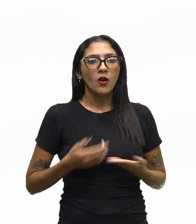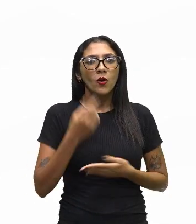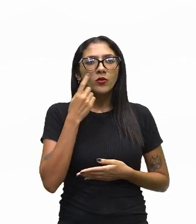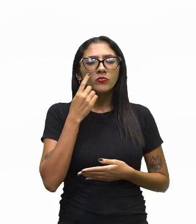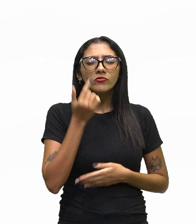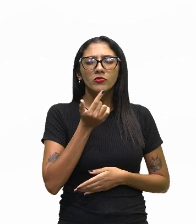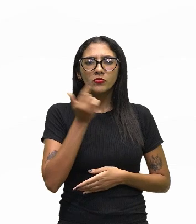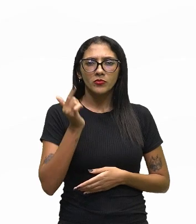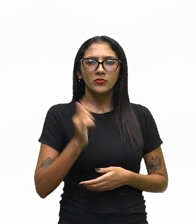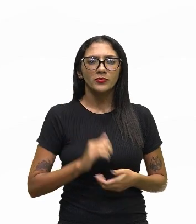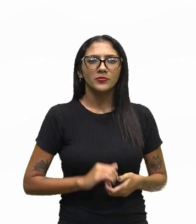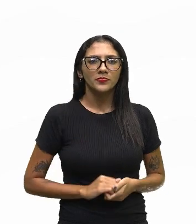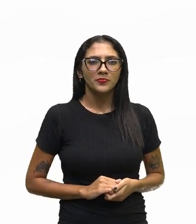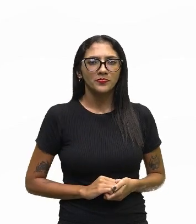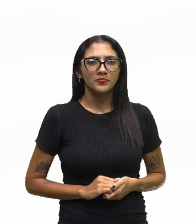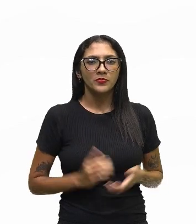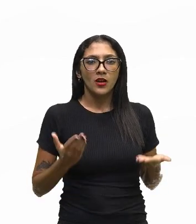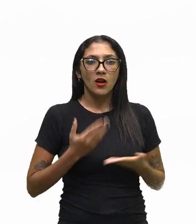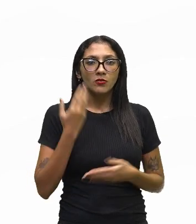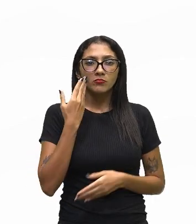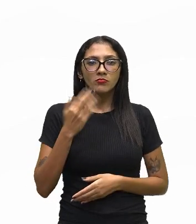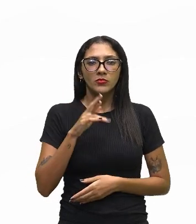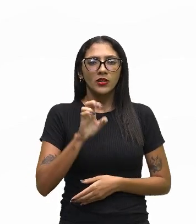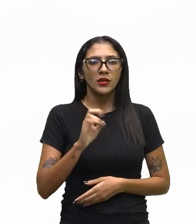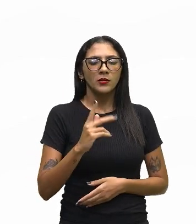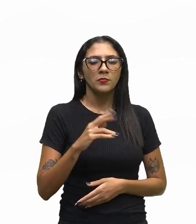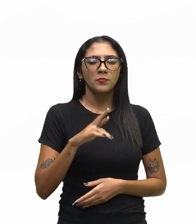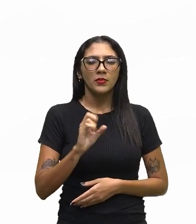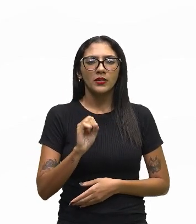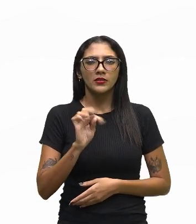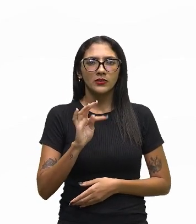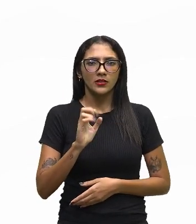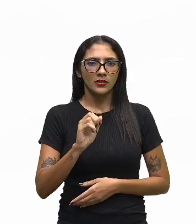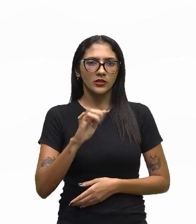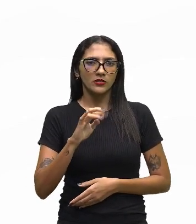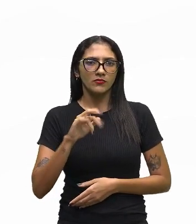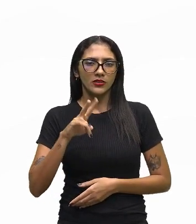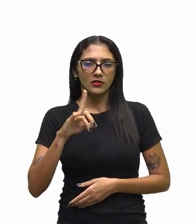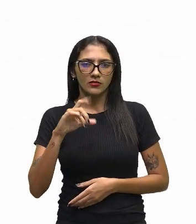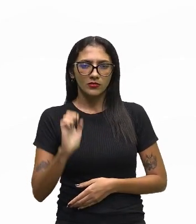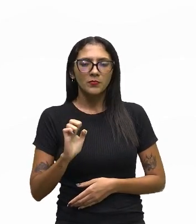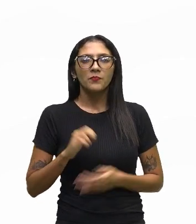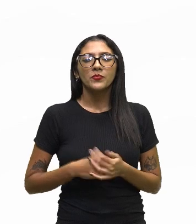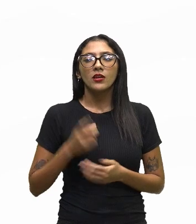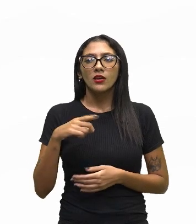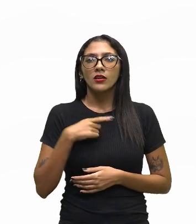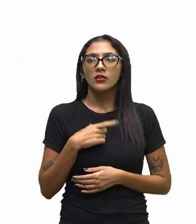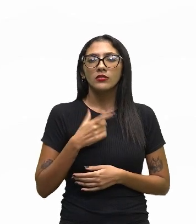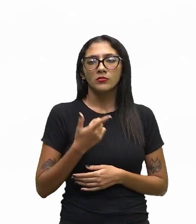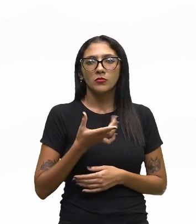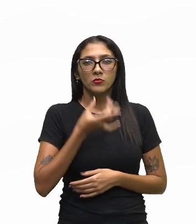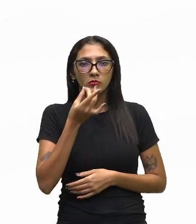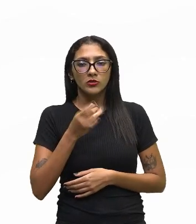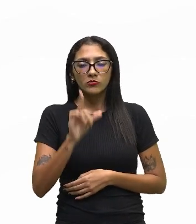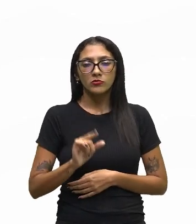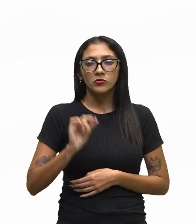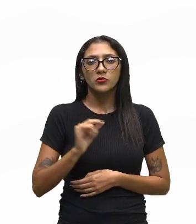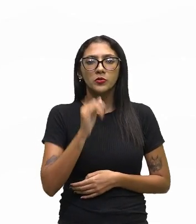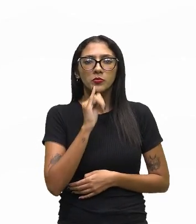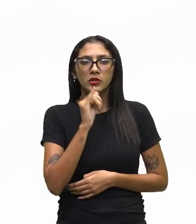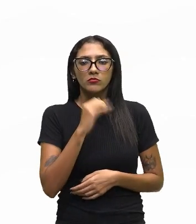uma heurística, é a da representatividade. Essa heurística é a tomada de decisão baseada no sentimento